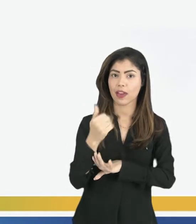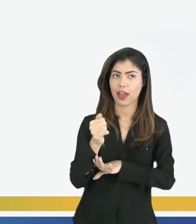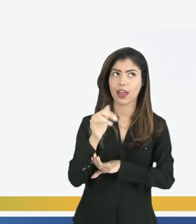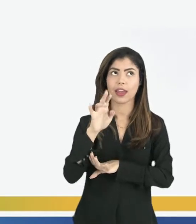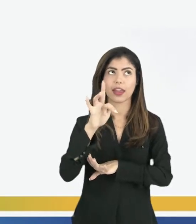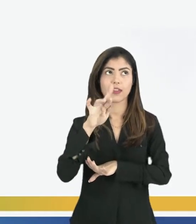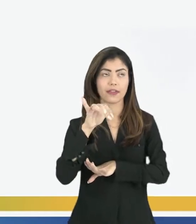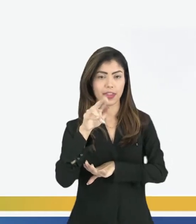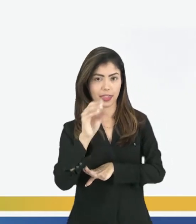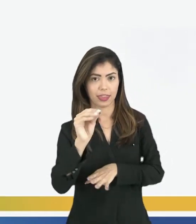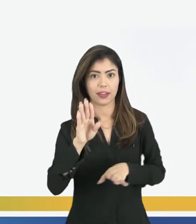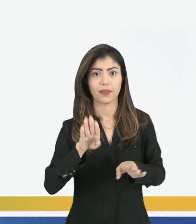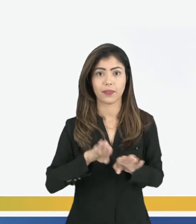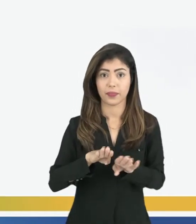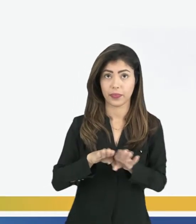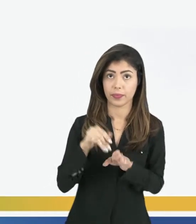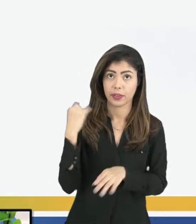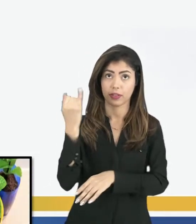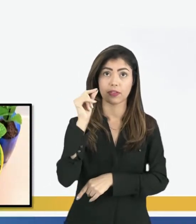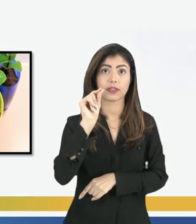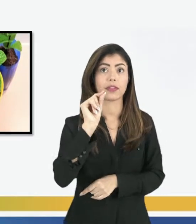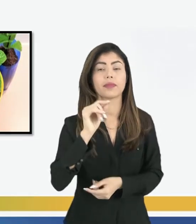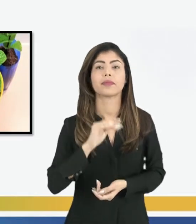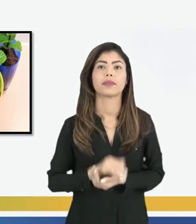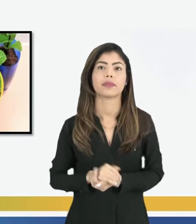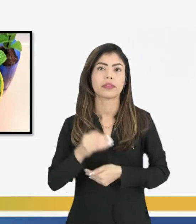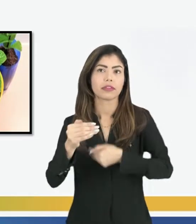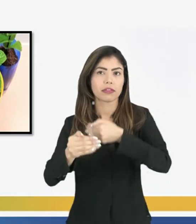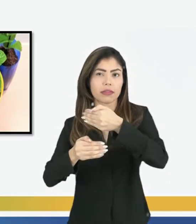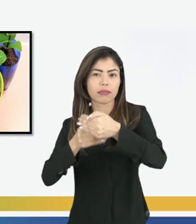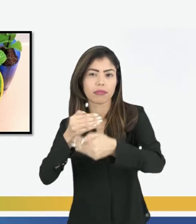as plantas são importantes também no processo